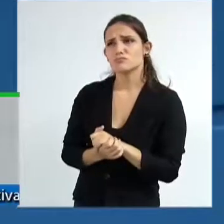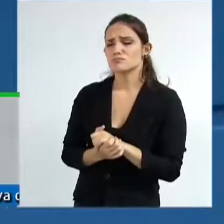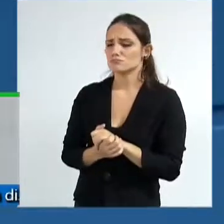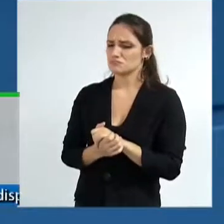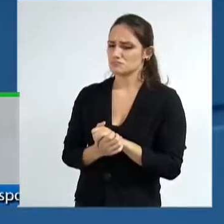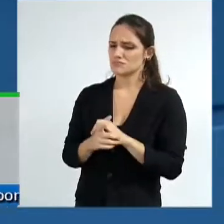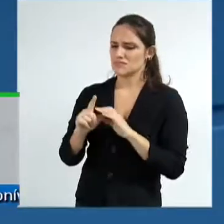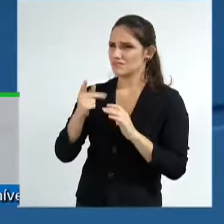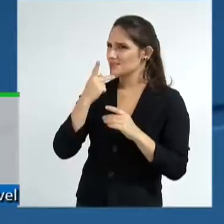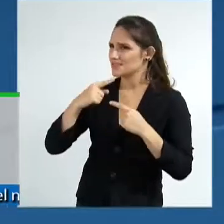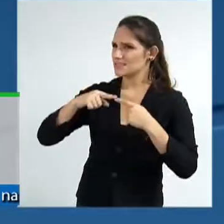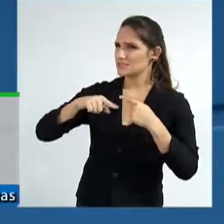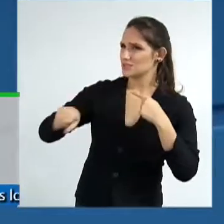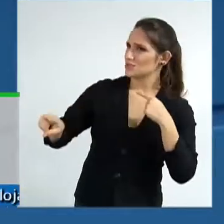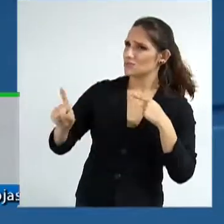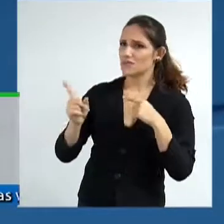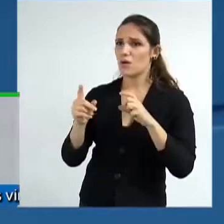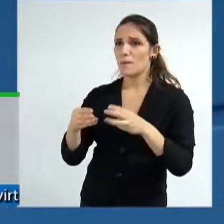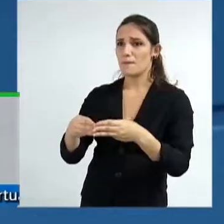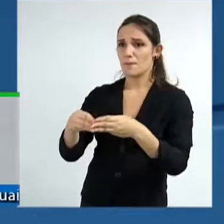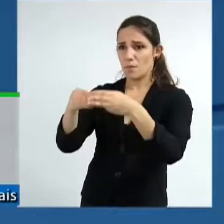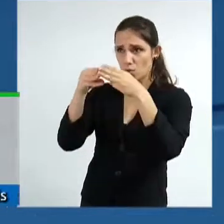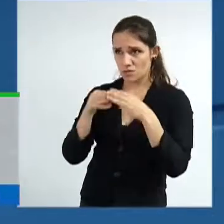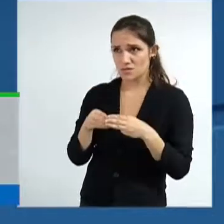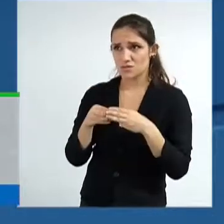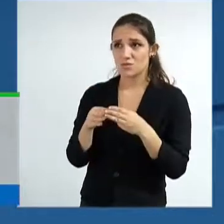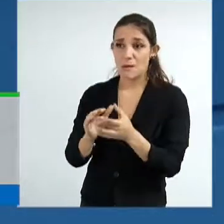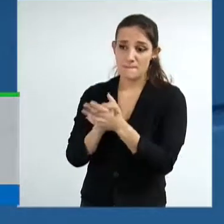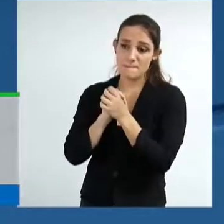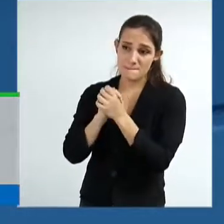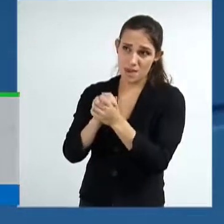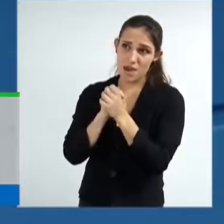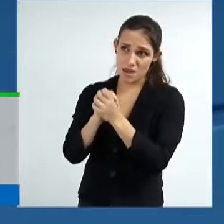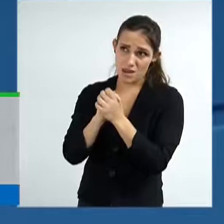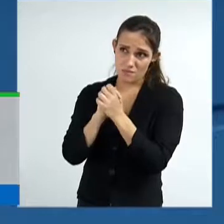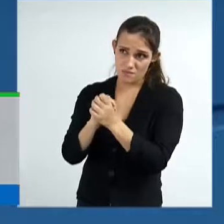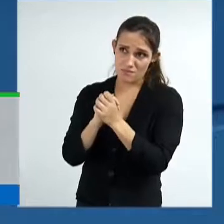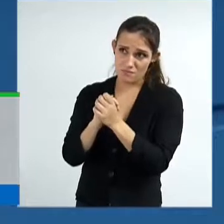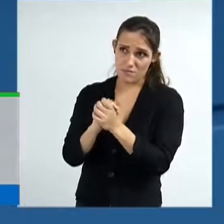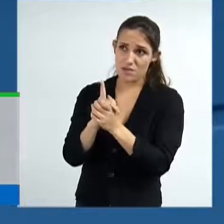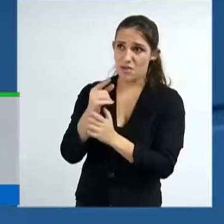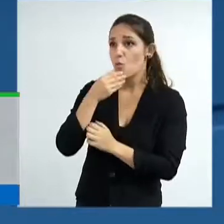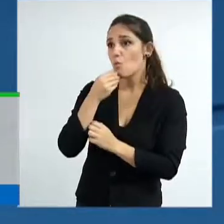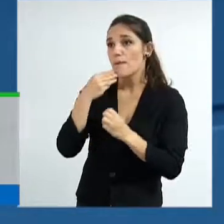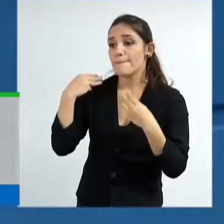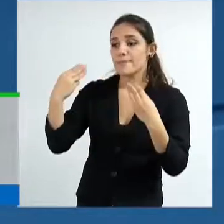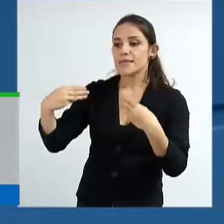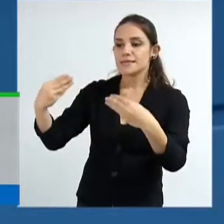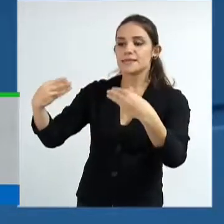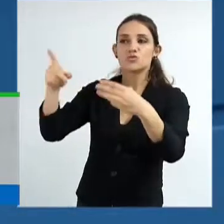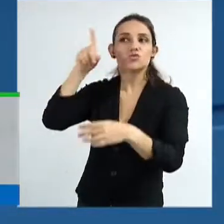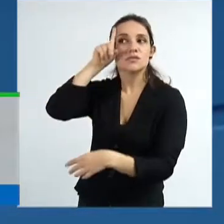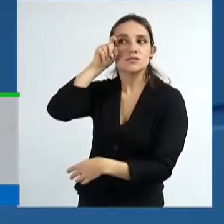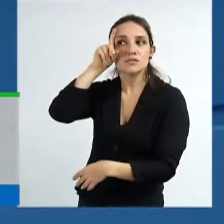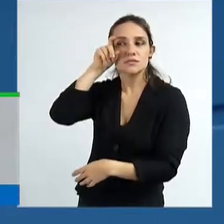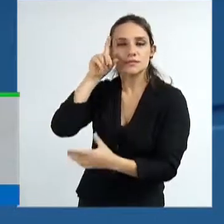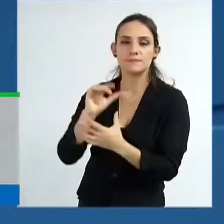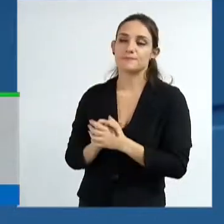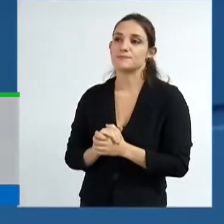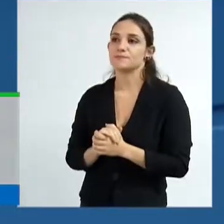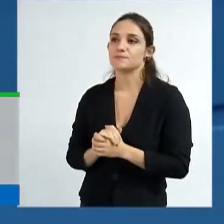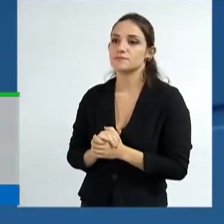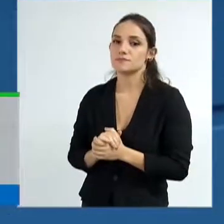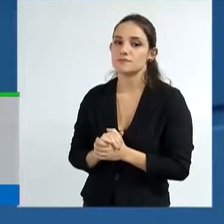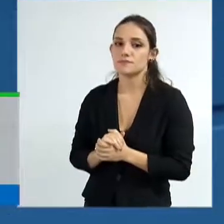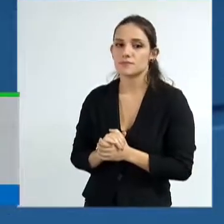mostra contrário à moção de congratulação ao ministro Sérgio Moro e remonta